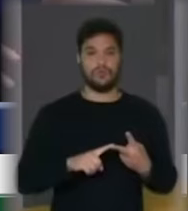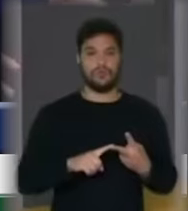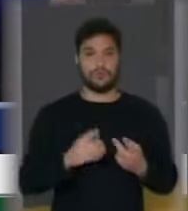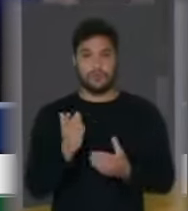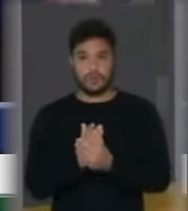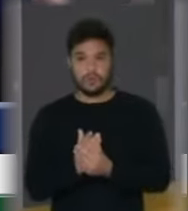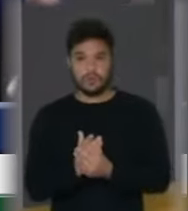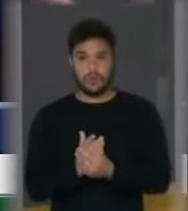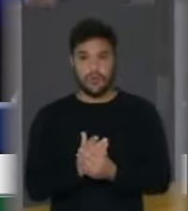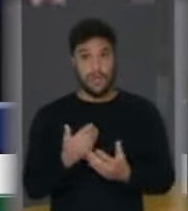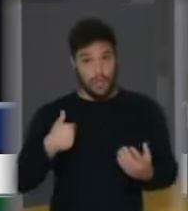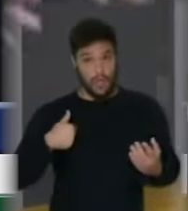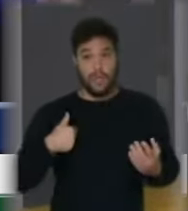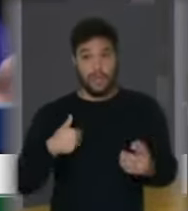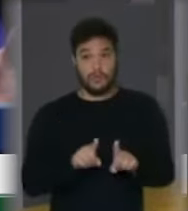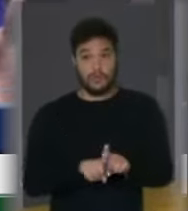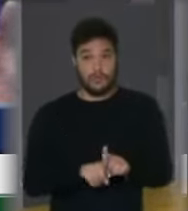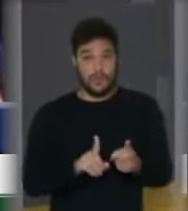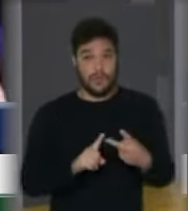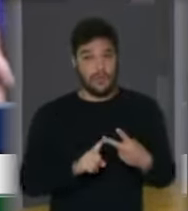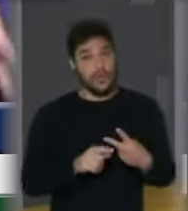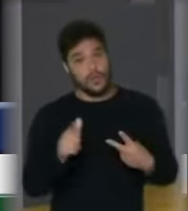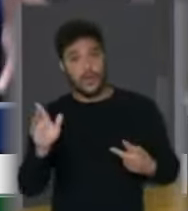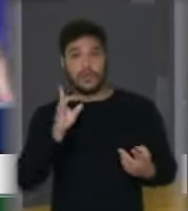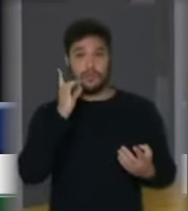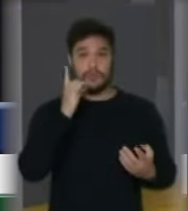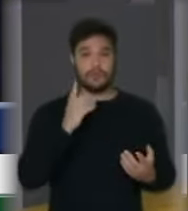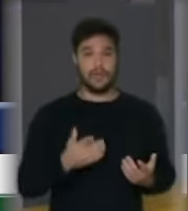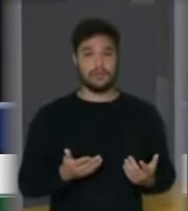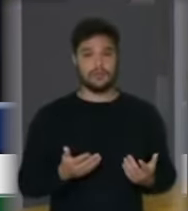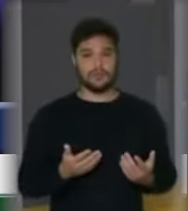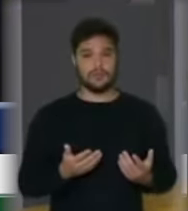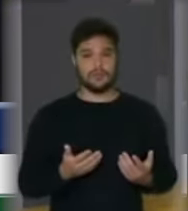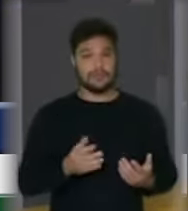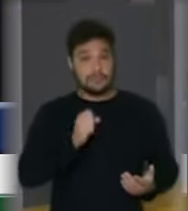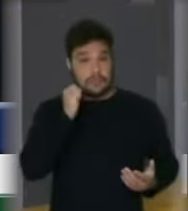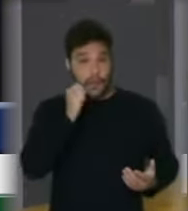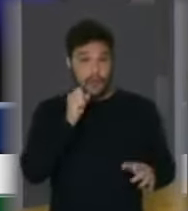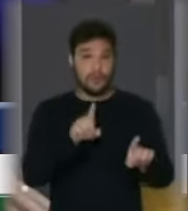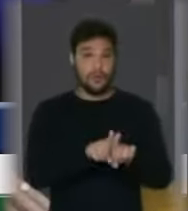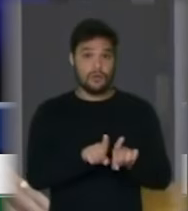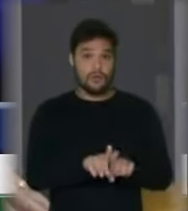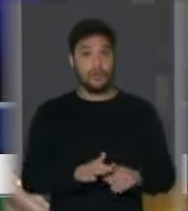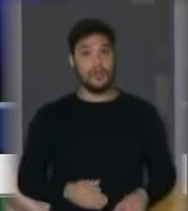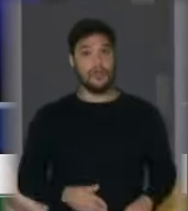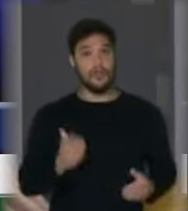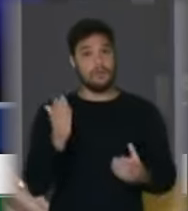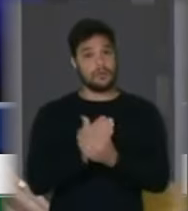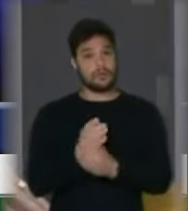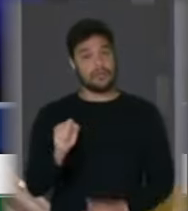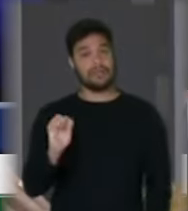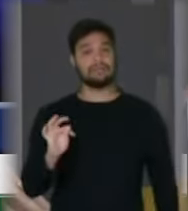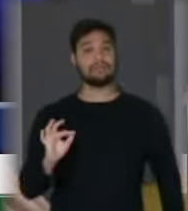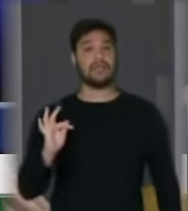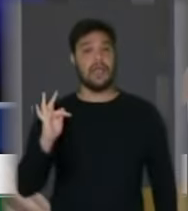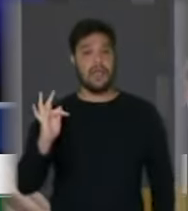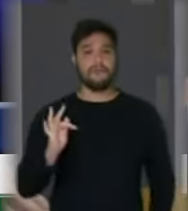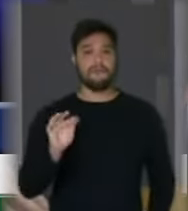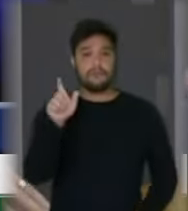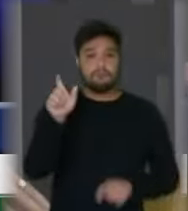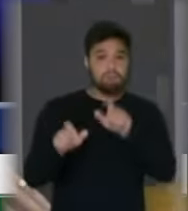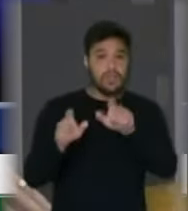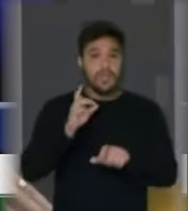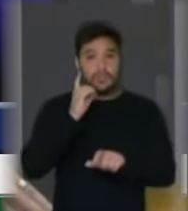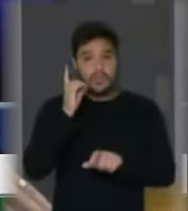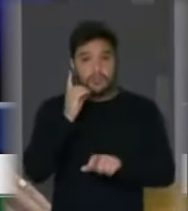como esse deputado que fala, e como outros deputados e senadores, acionando o STF por deputados e senadores